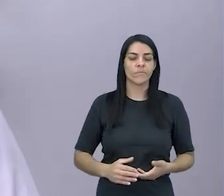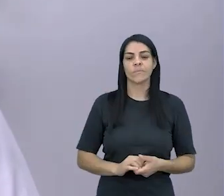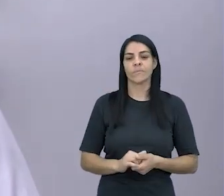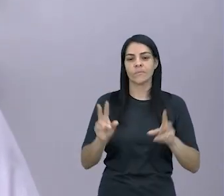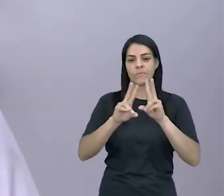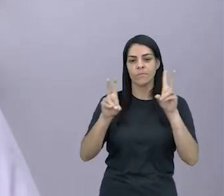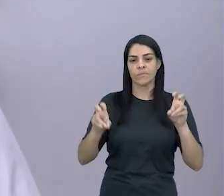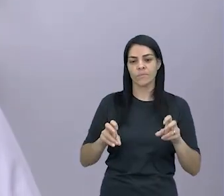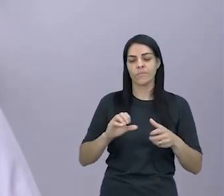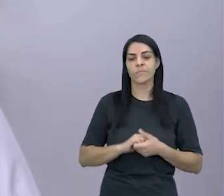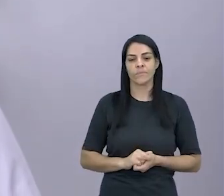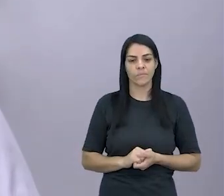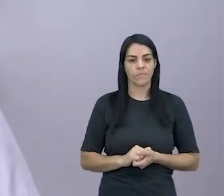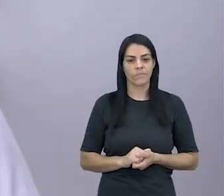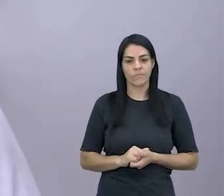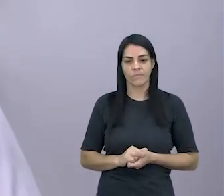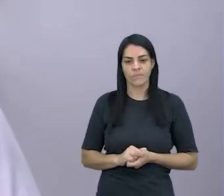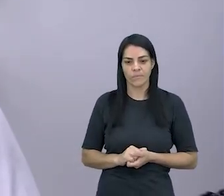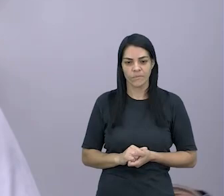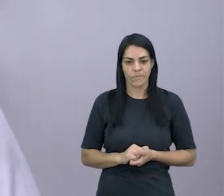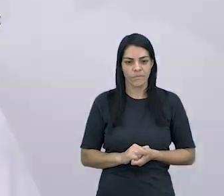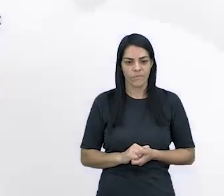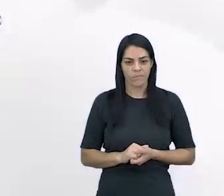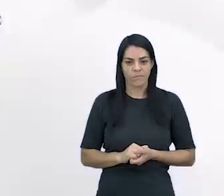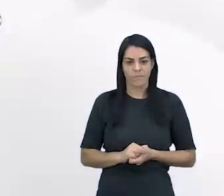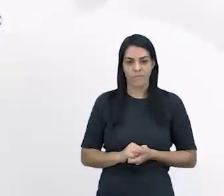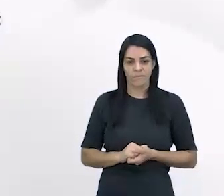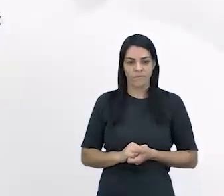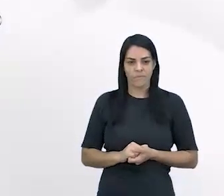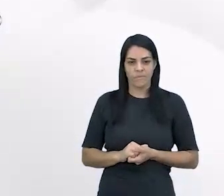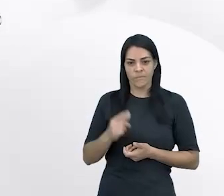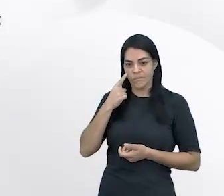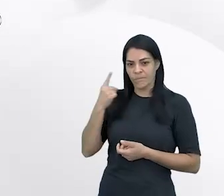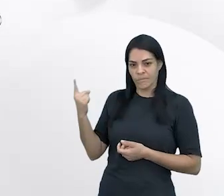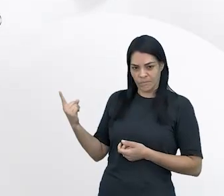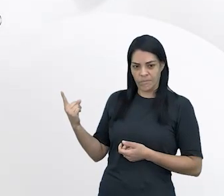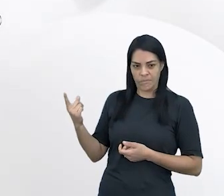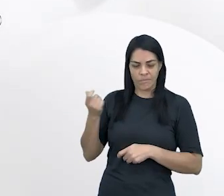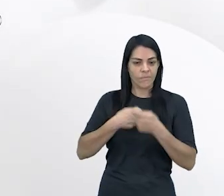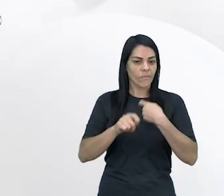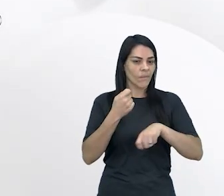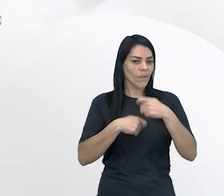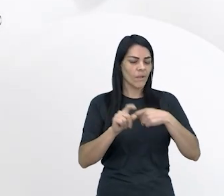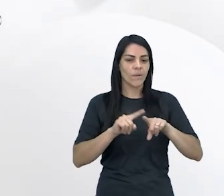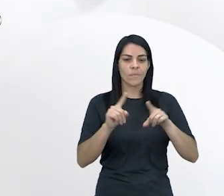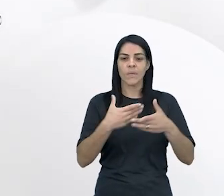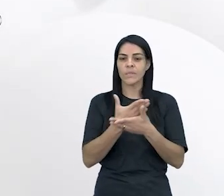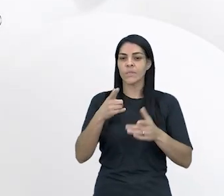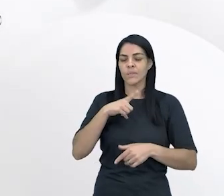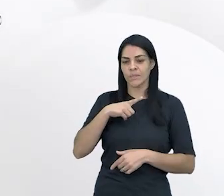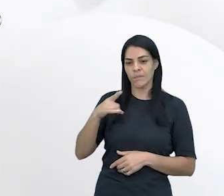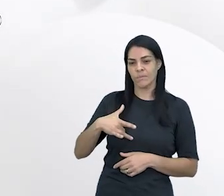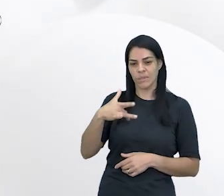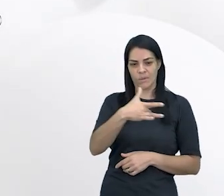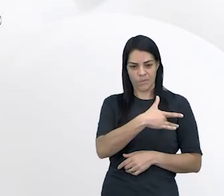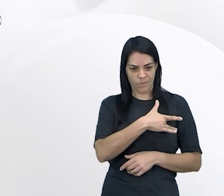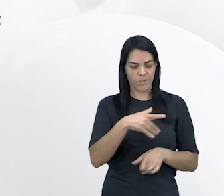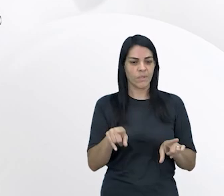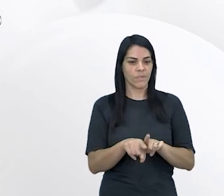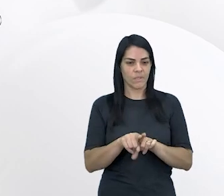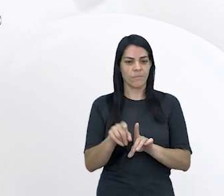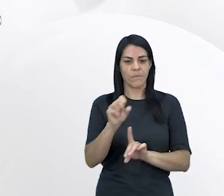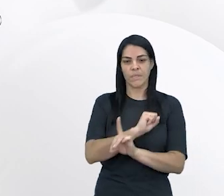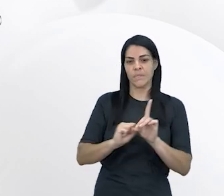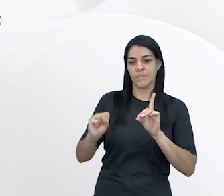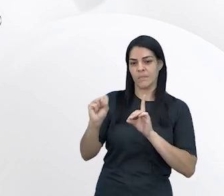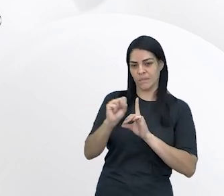contemporâneos transversais. A gente vai... o nosso tema é economia, né? Mas temos aí a saúde, a